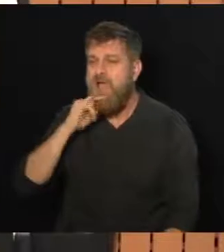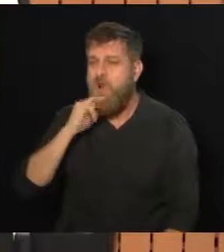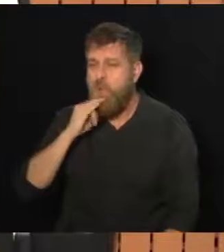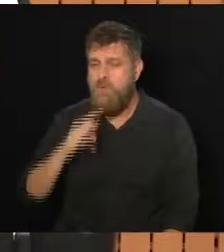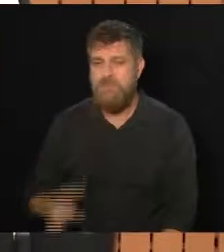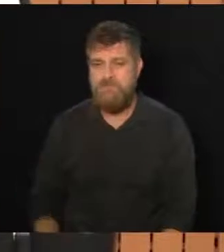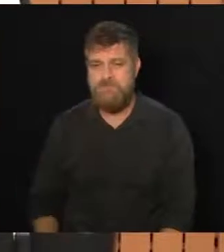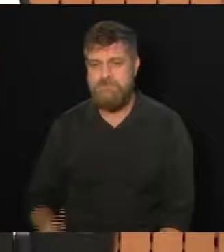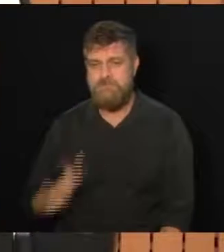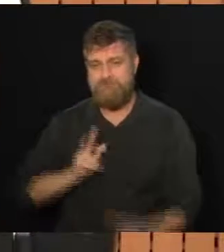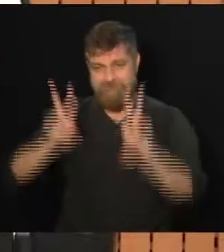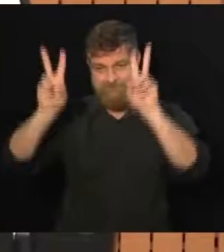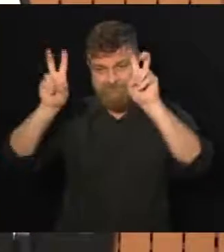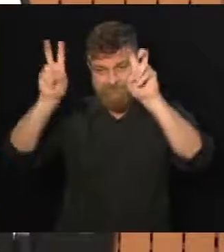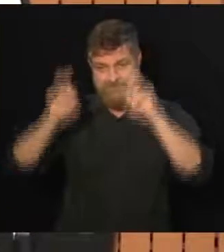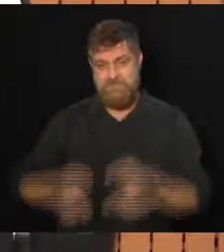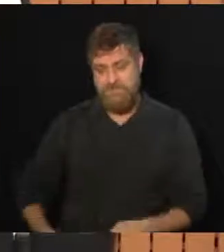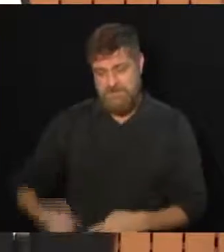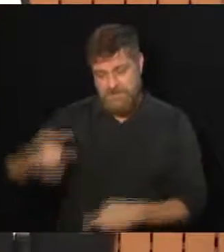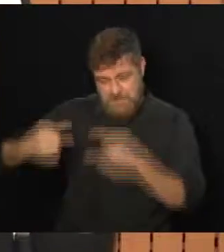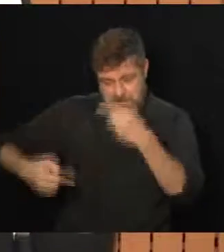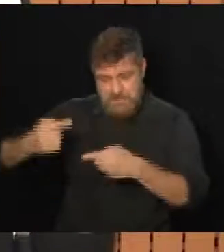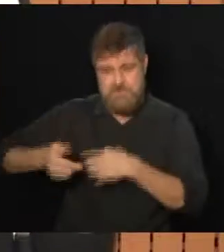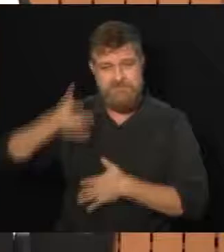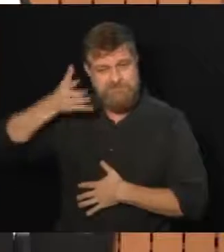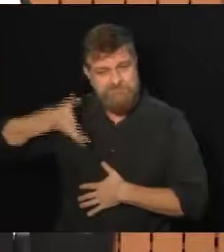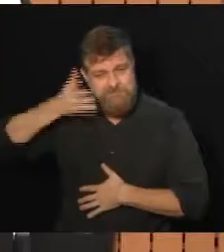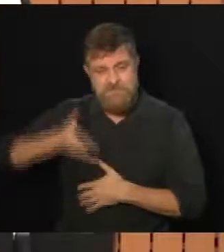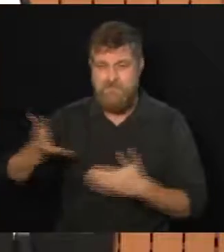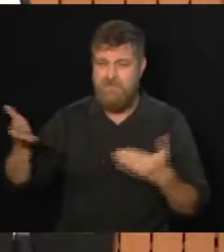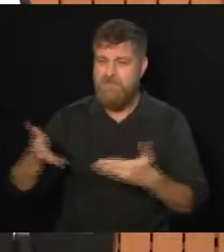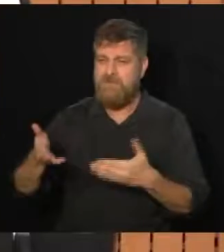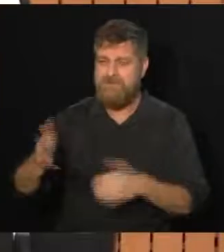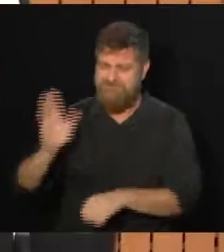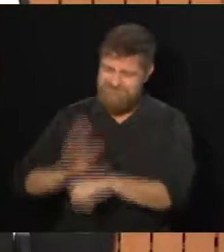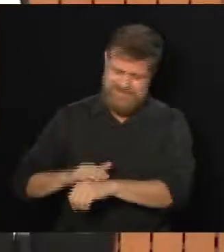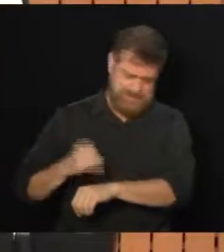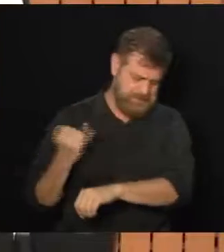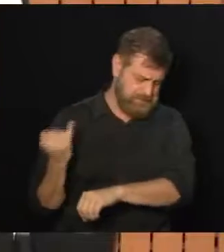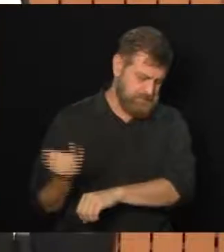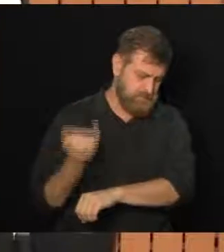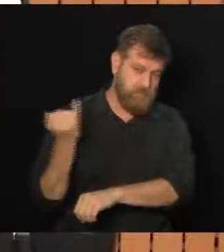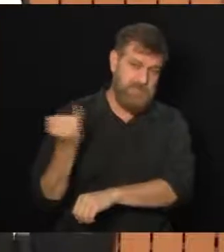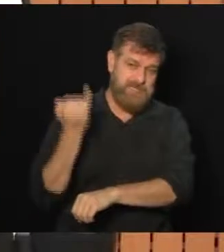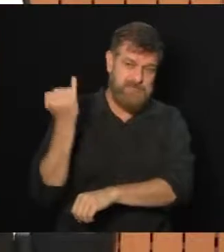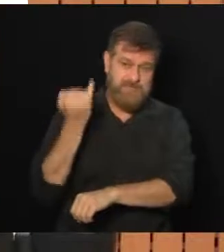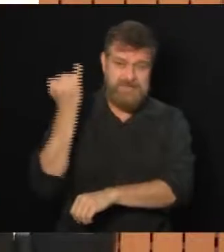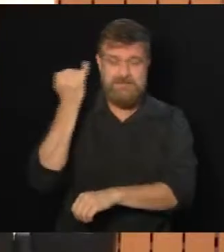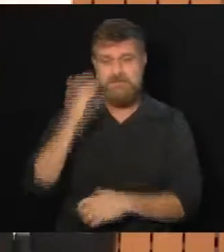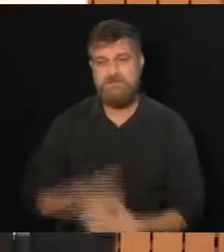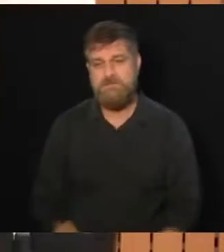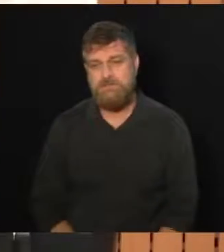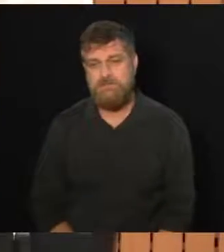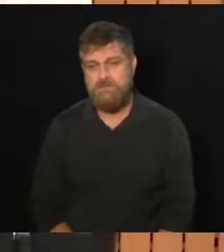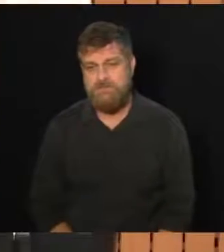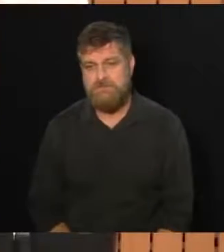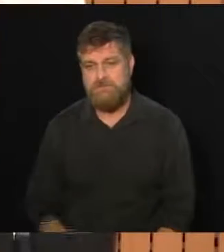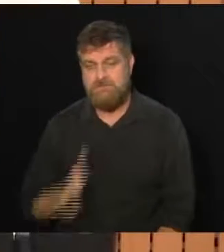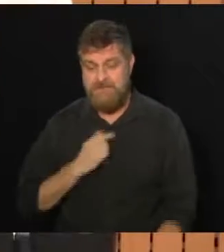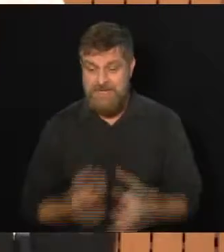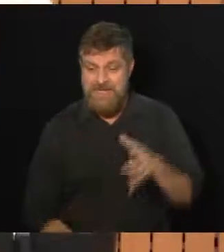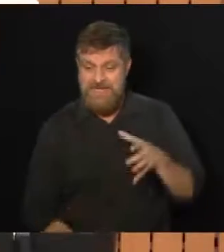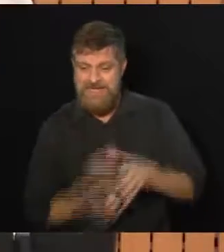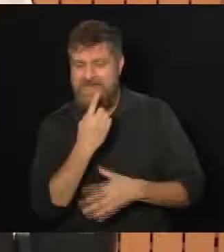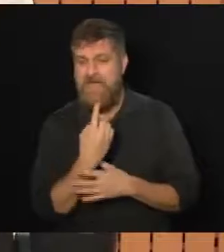ser discutido, debatido hoje, ele é da maior relevância. Desde que Bill e Bob, lá